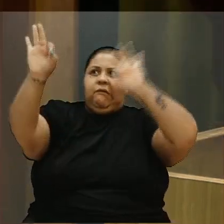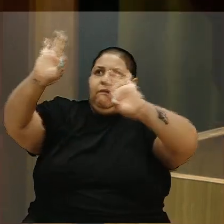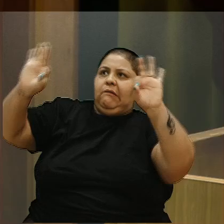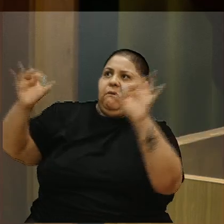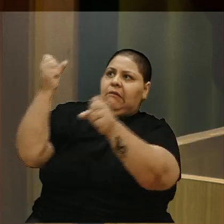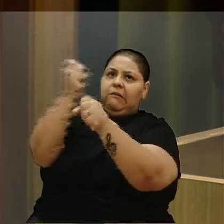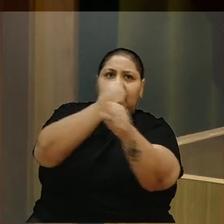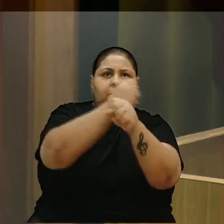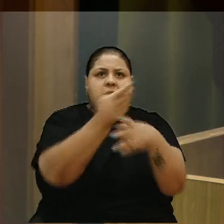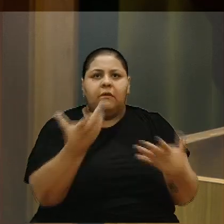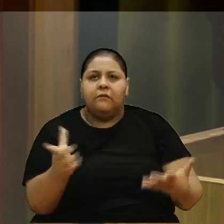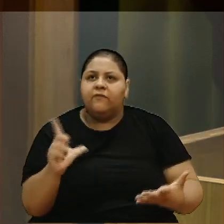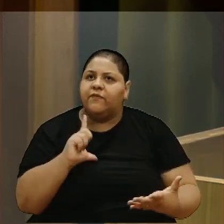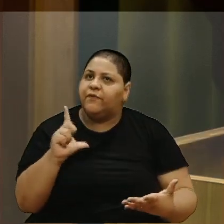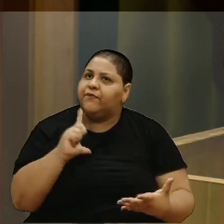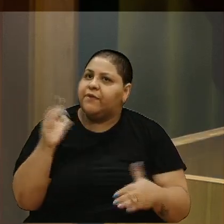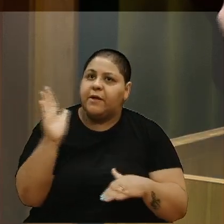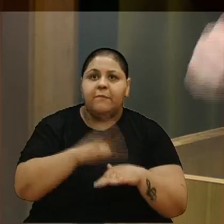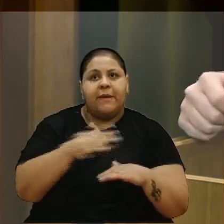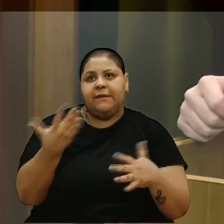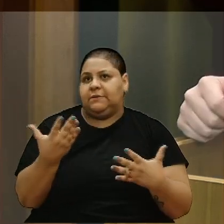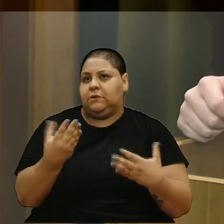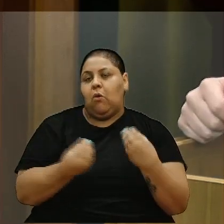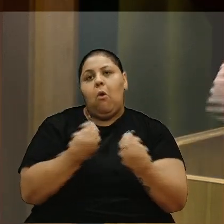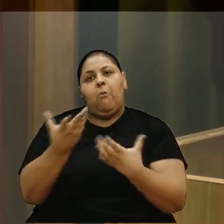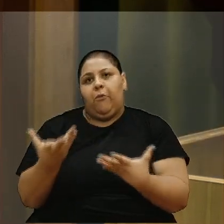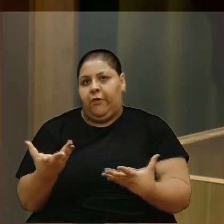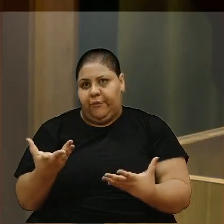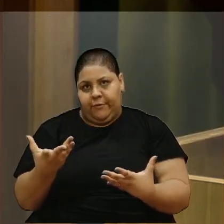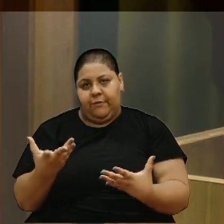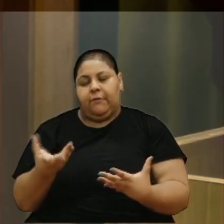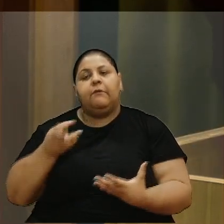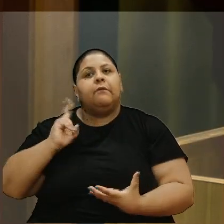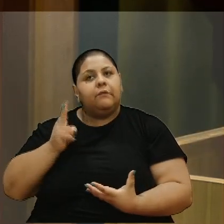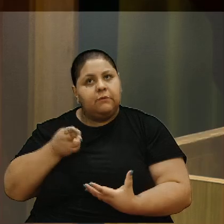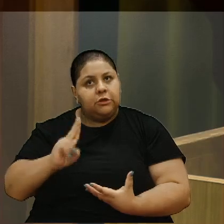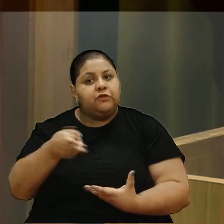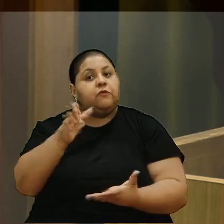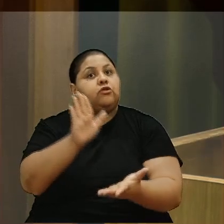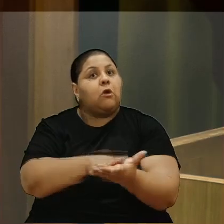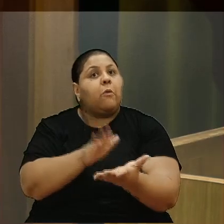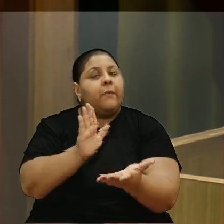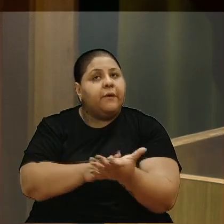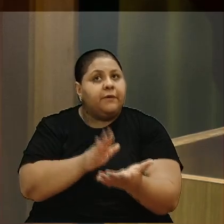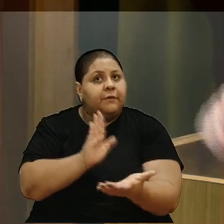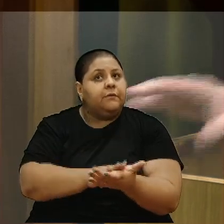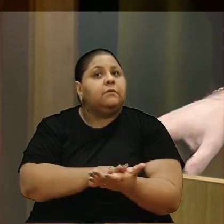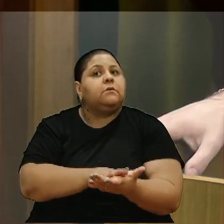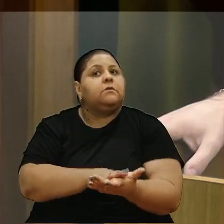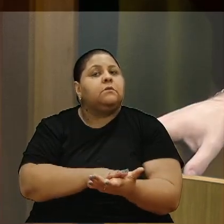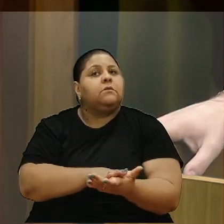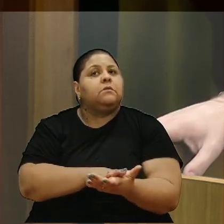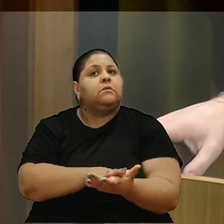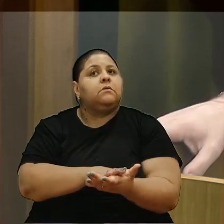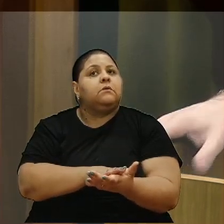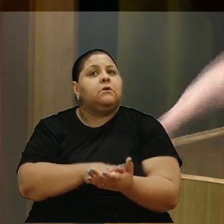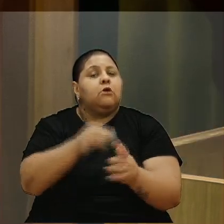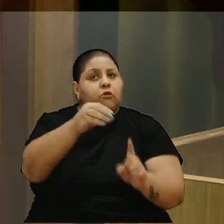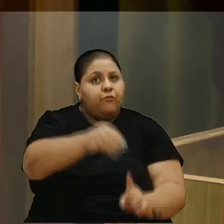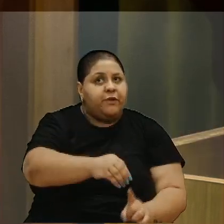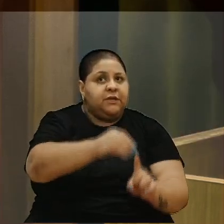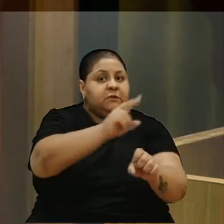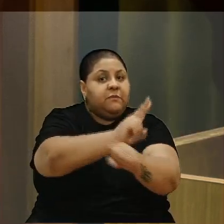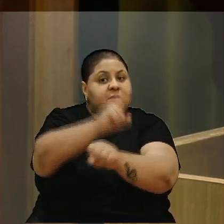não se tem mais condições. A gente vai continuar cobrando em especial referente à Guarda Municipal, porque a